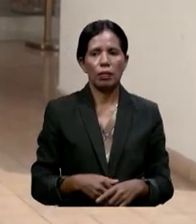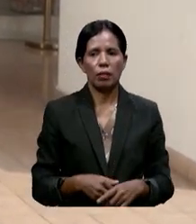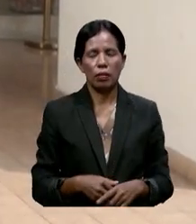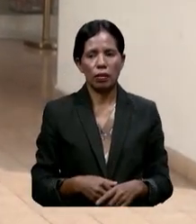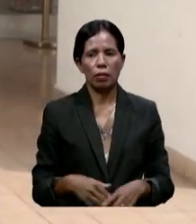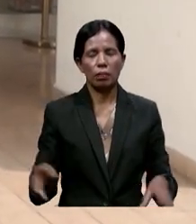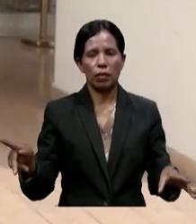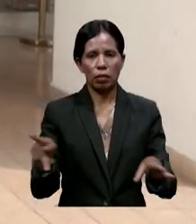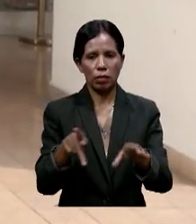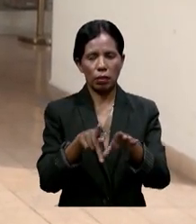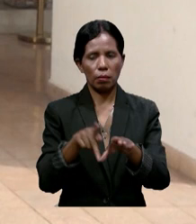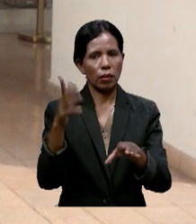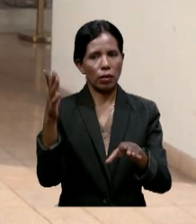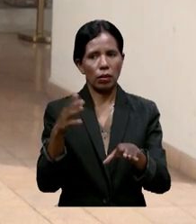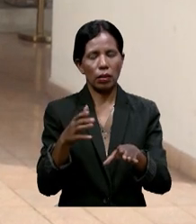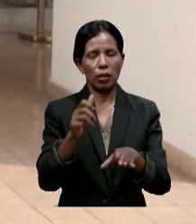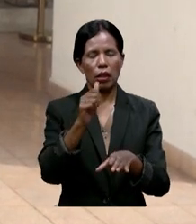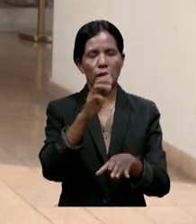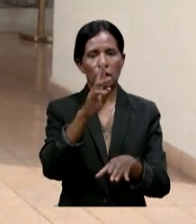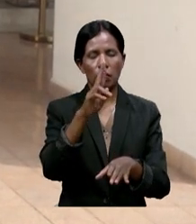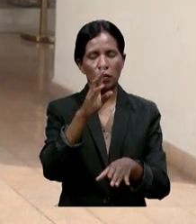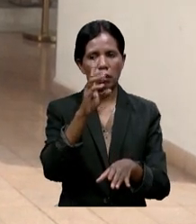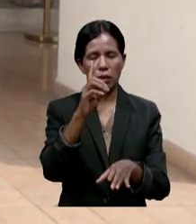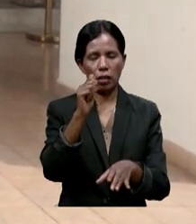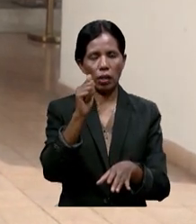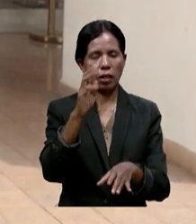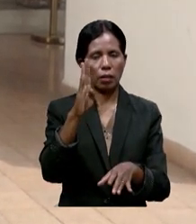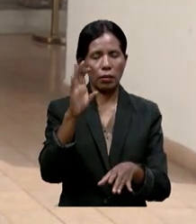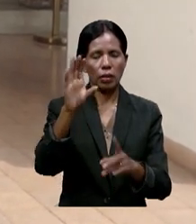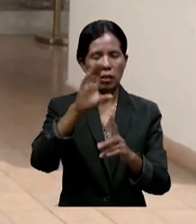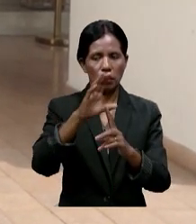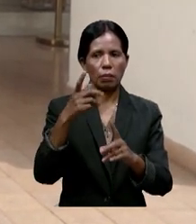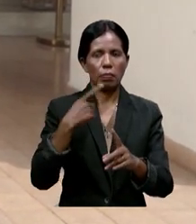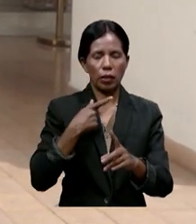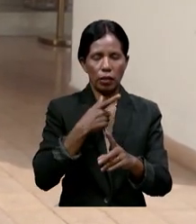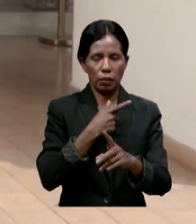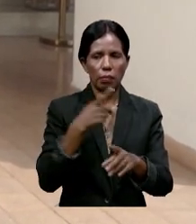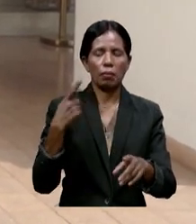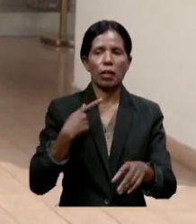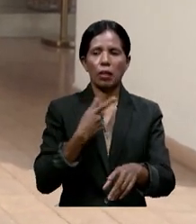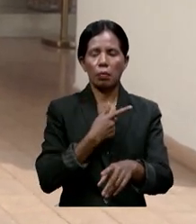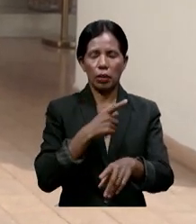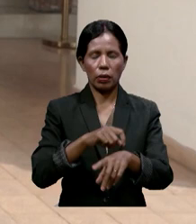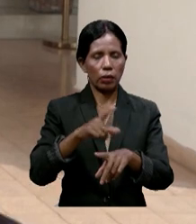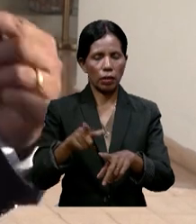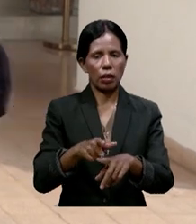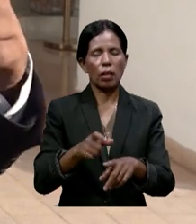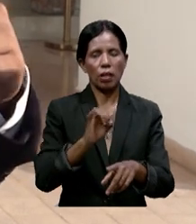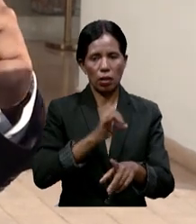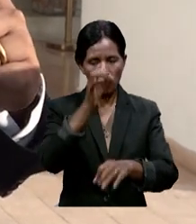ola parte e Abu Dhabi ne sefi bankada sire parlamentar ne ne bahutu Nabe hau fiar kata